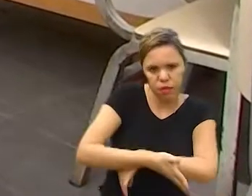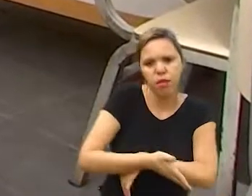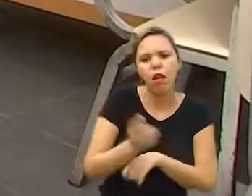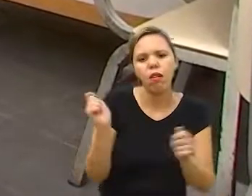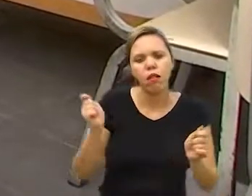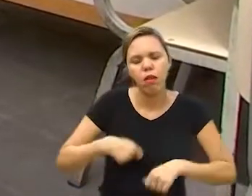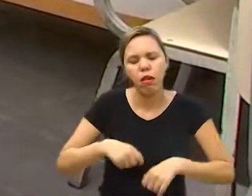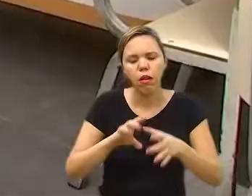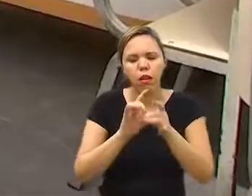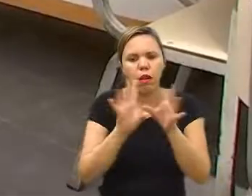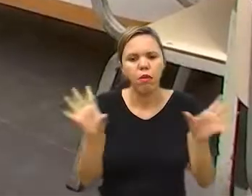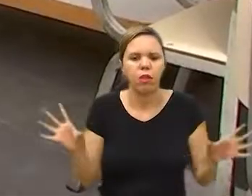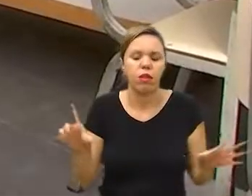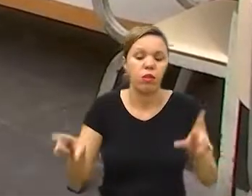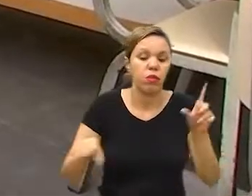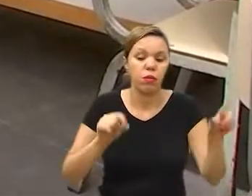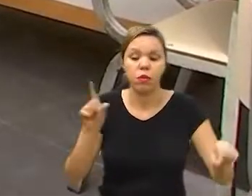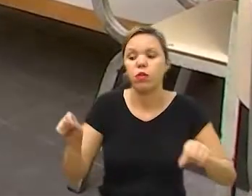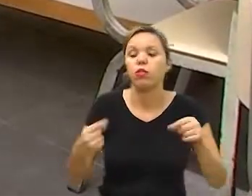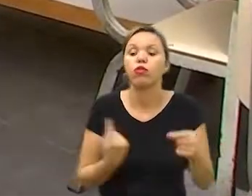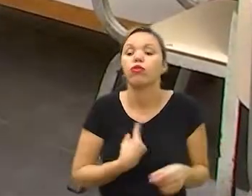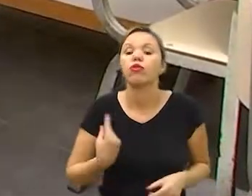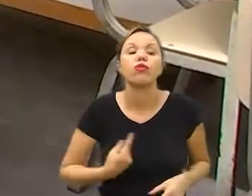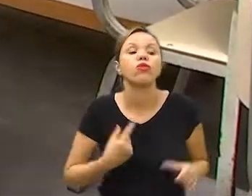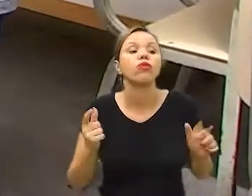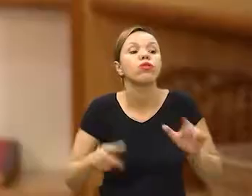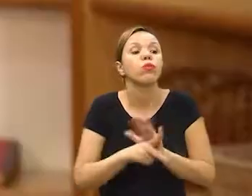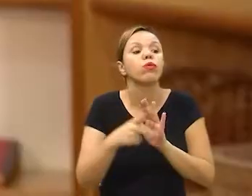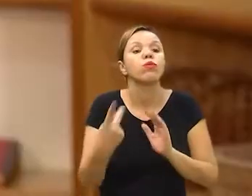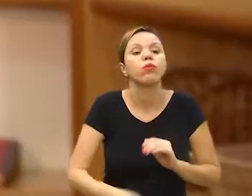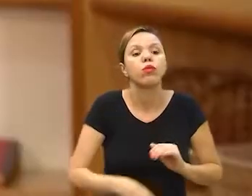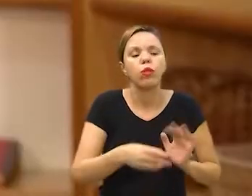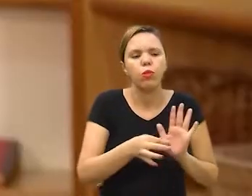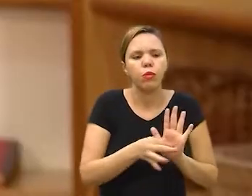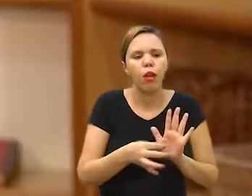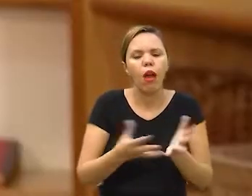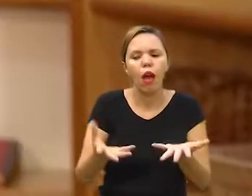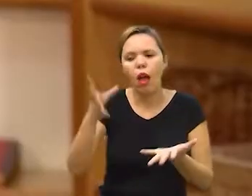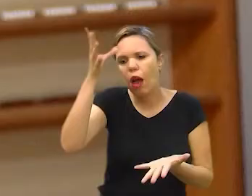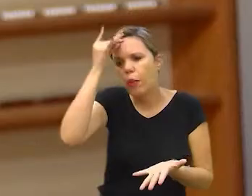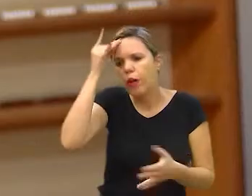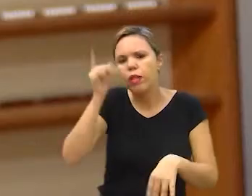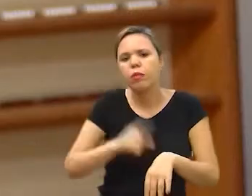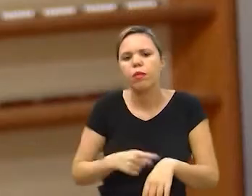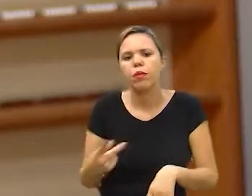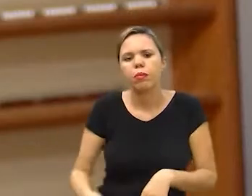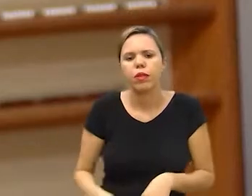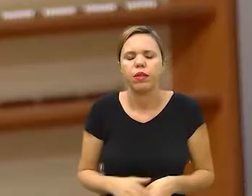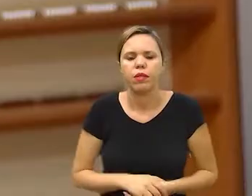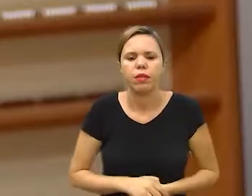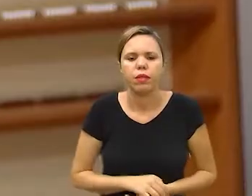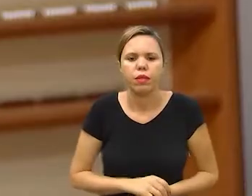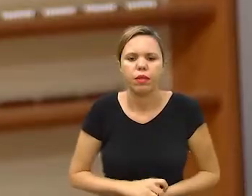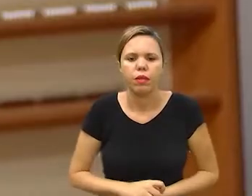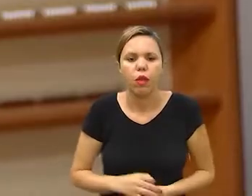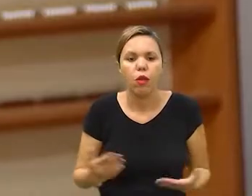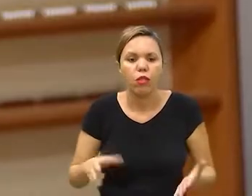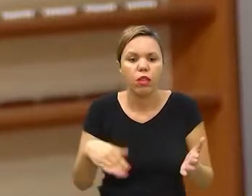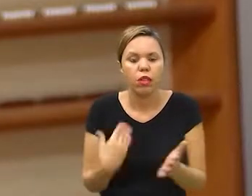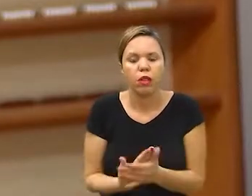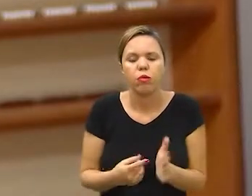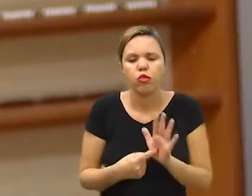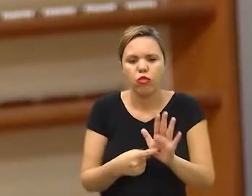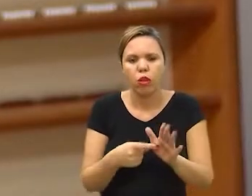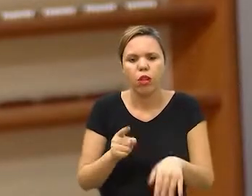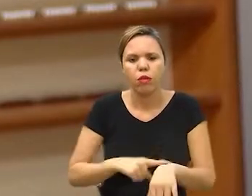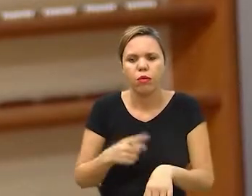ter liberdade de poder escolher sozinha, por conta própria, o que é que ela quer aprender naquele momento. Hoje a gente até mostrou alguns exemplos